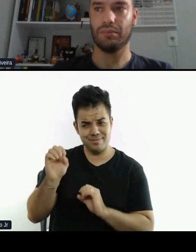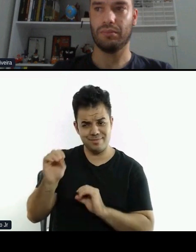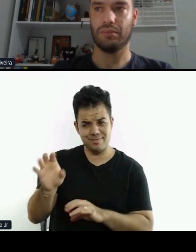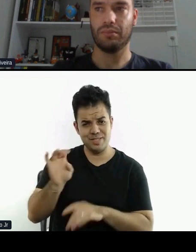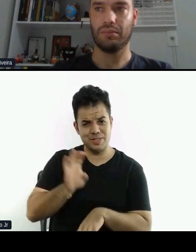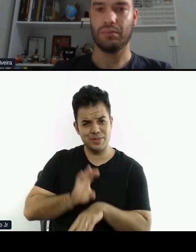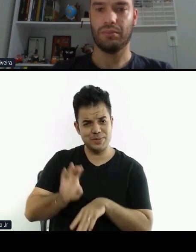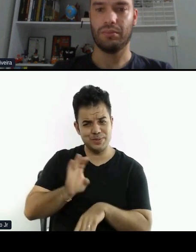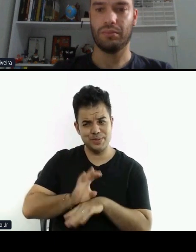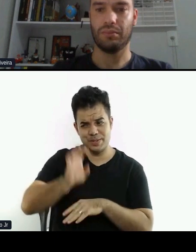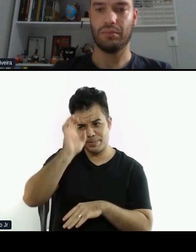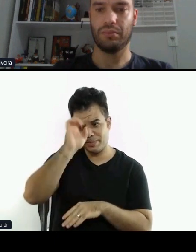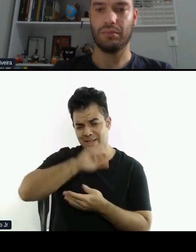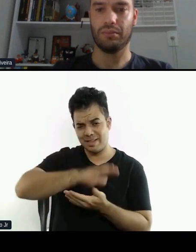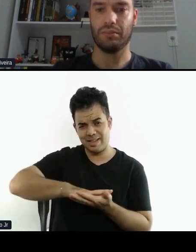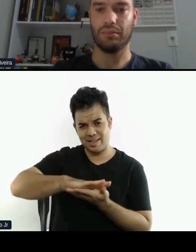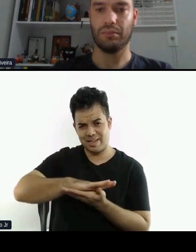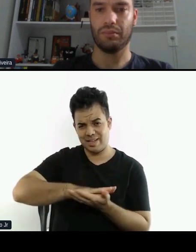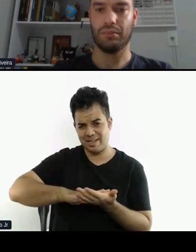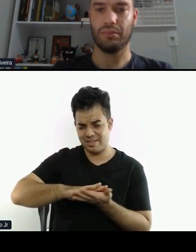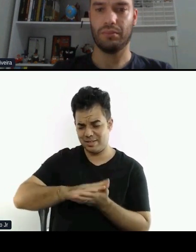para que os profissionais possam